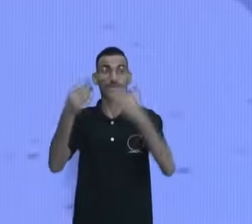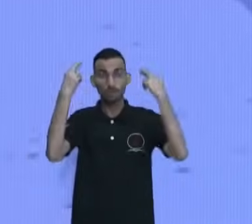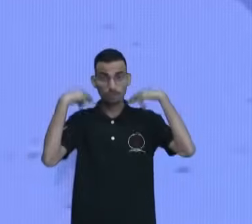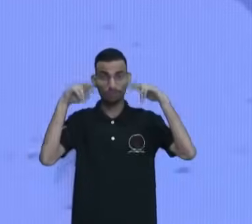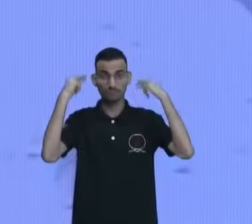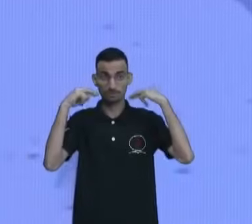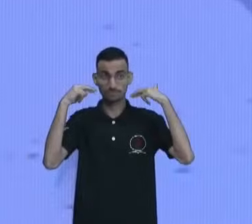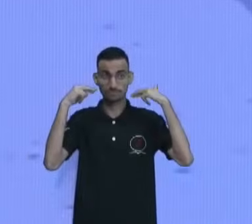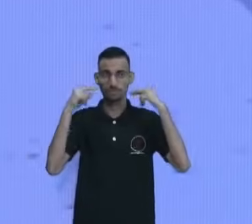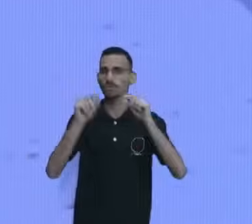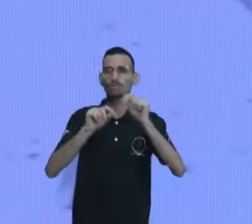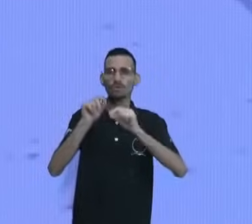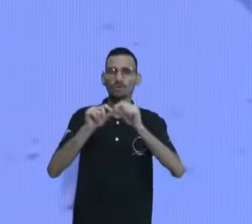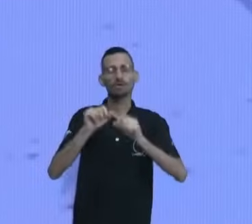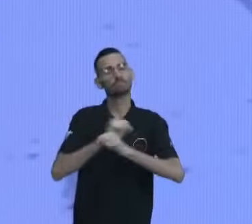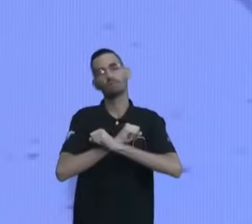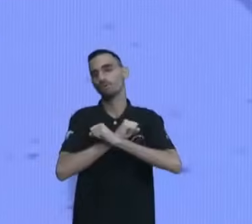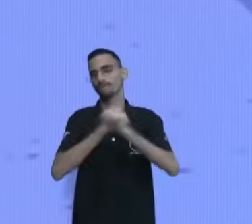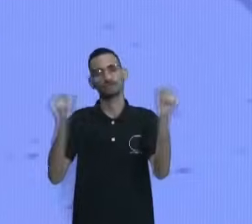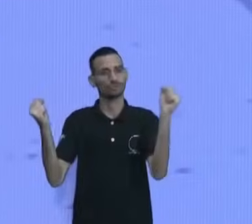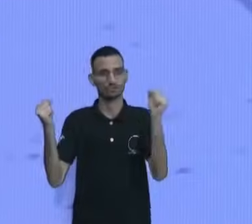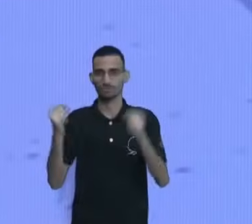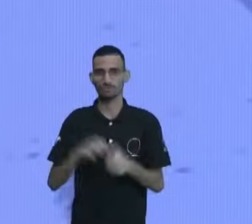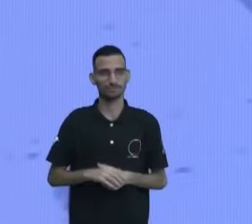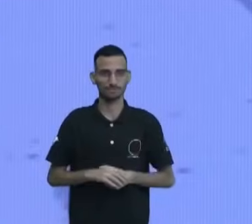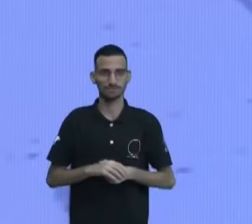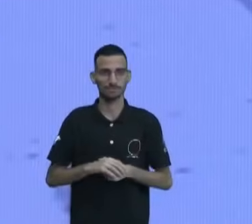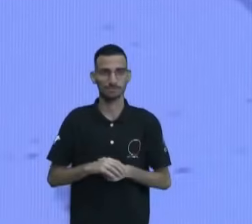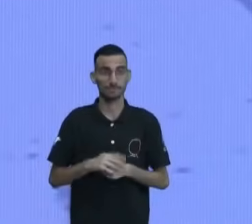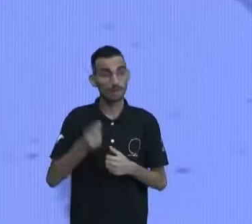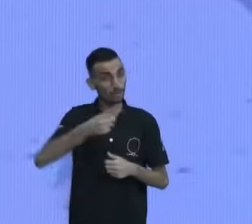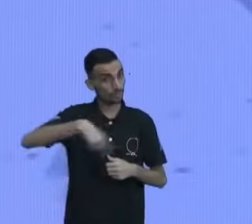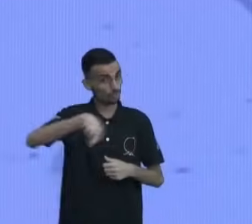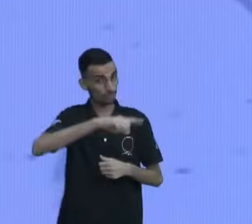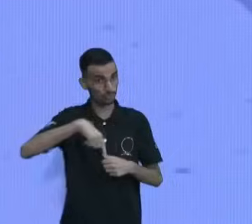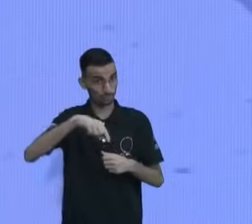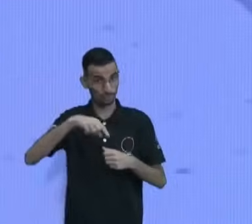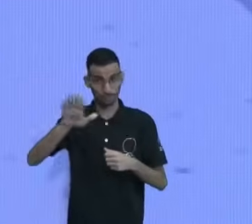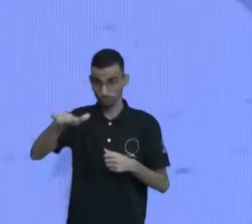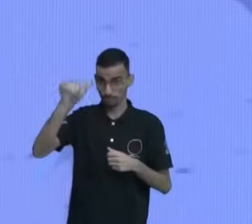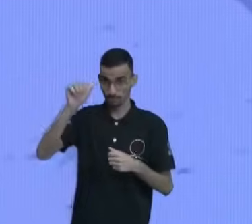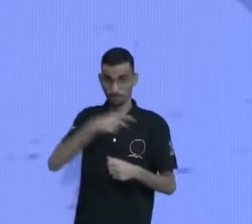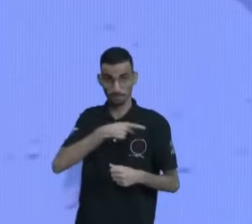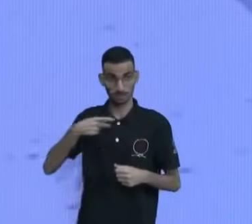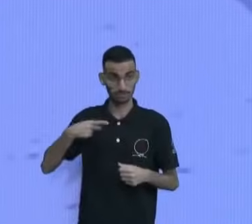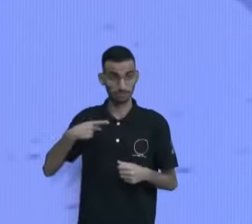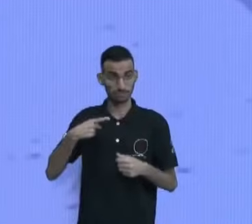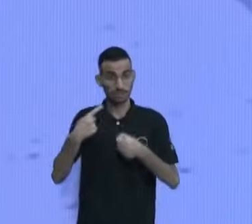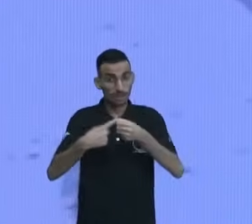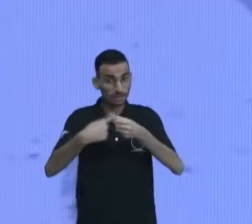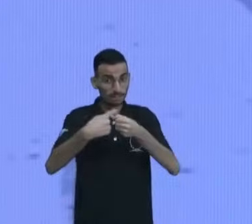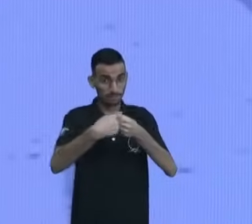ovelha você foi chamado para ser um pastor local grande